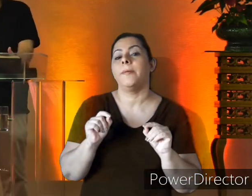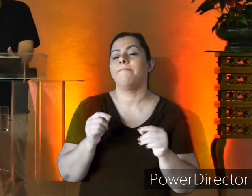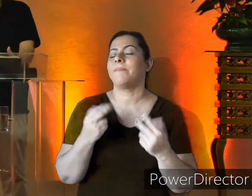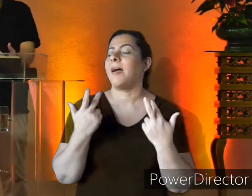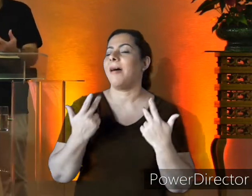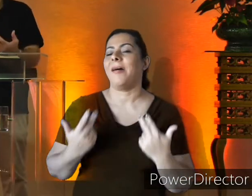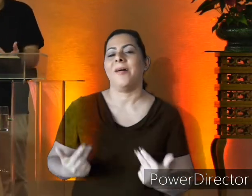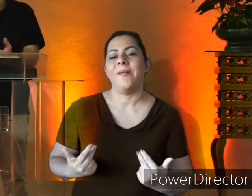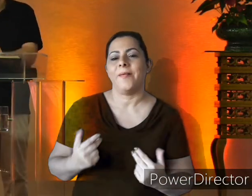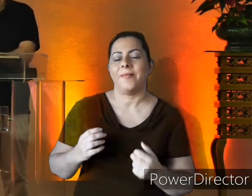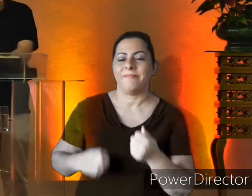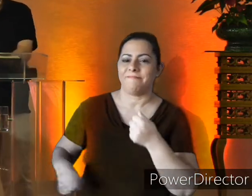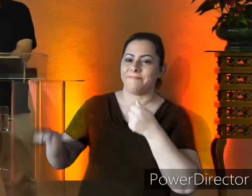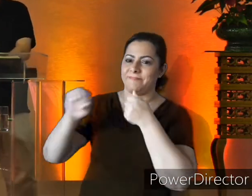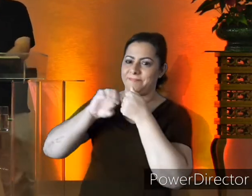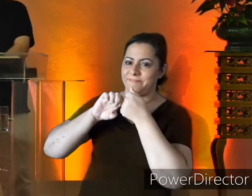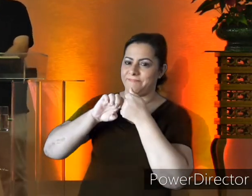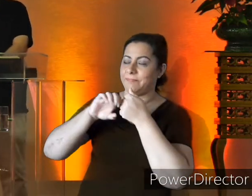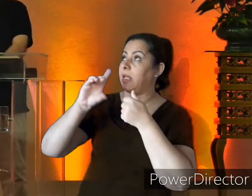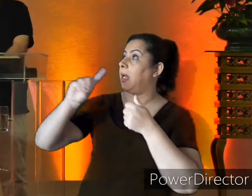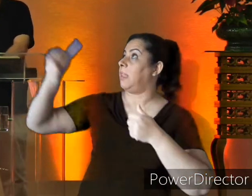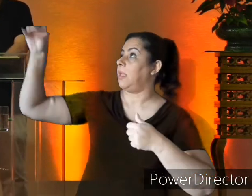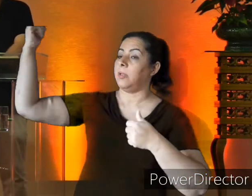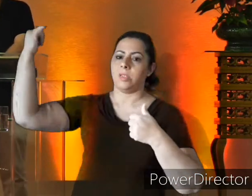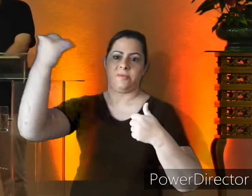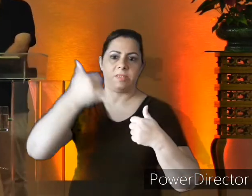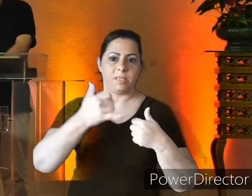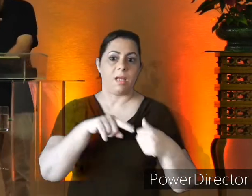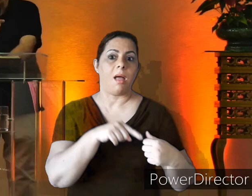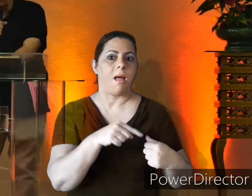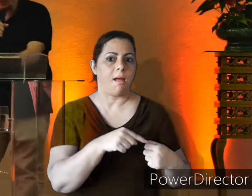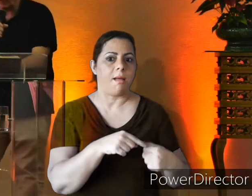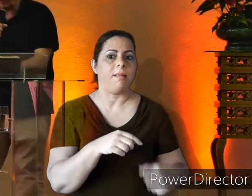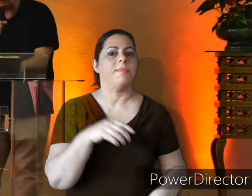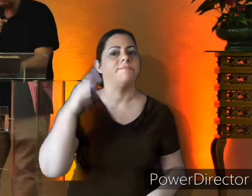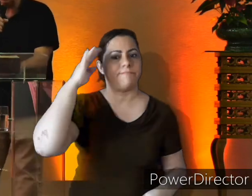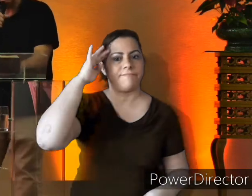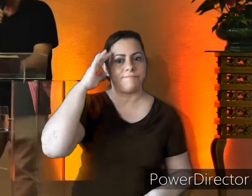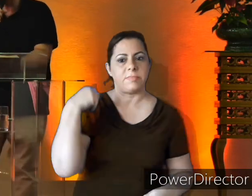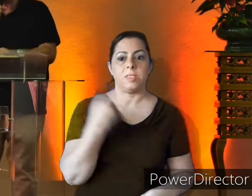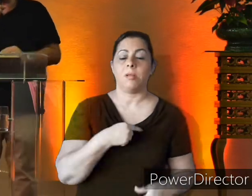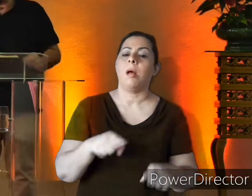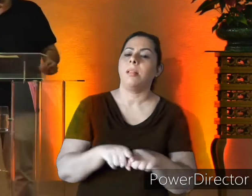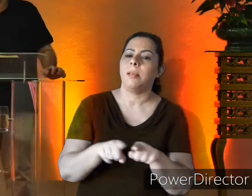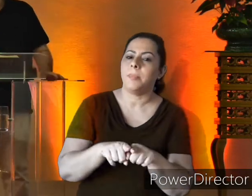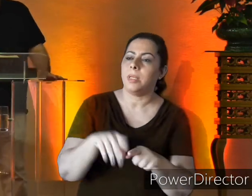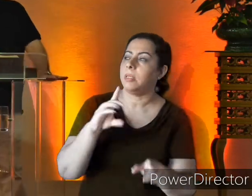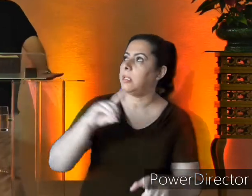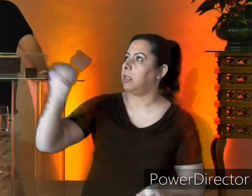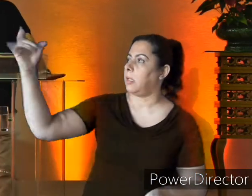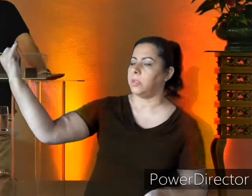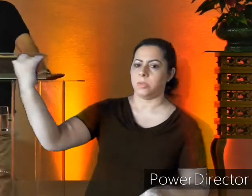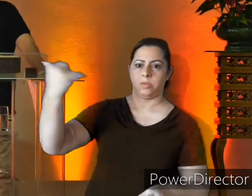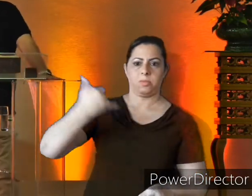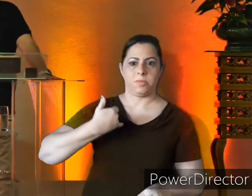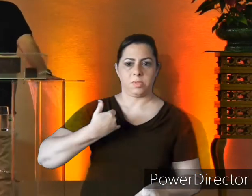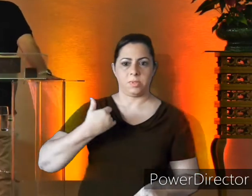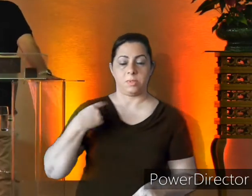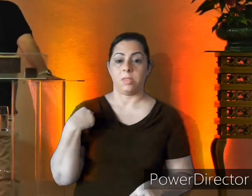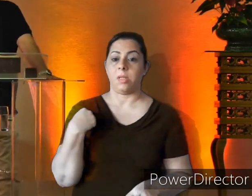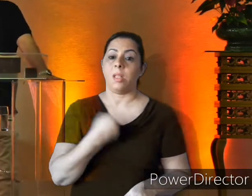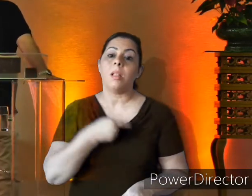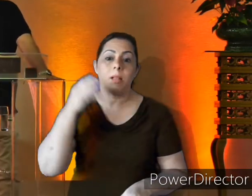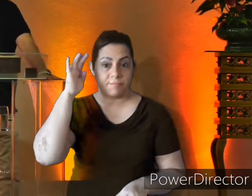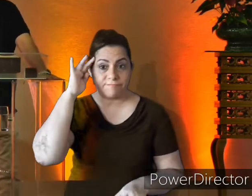Deus, nós também possamos ouvir a voz do Senhor. Para que ouvindo a voz do Senhor, não sejamos pegos de